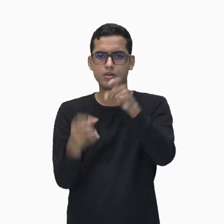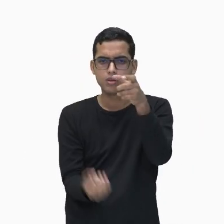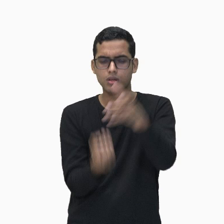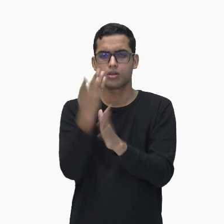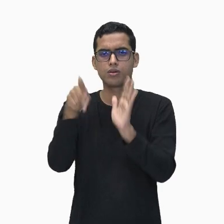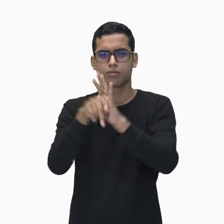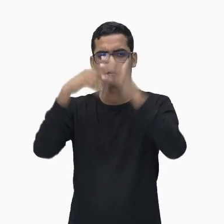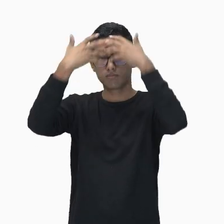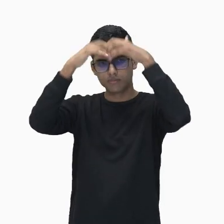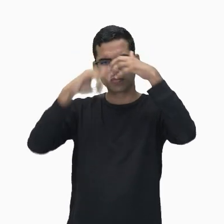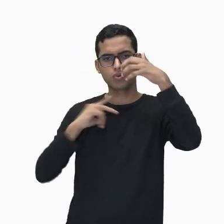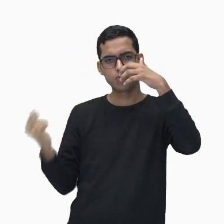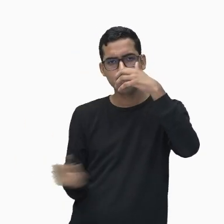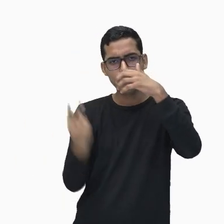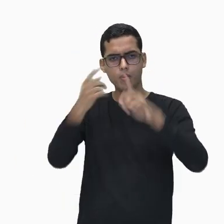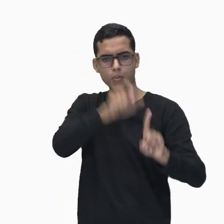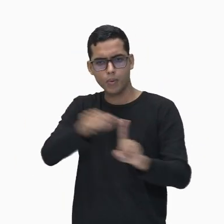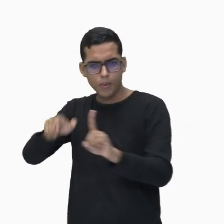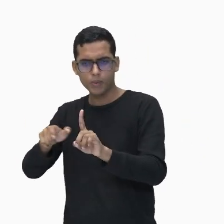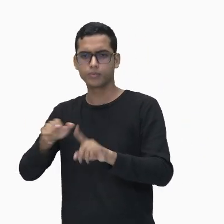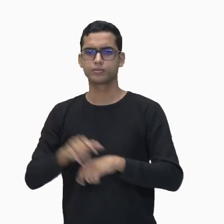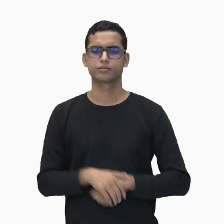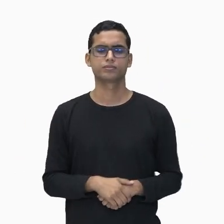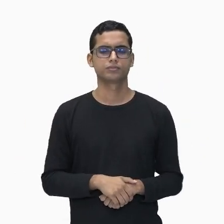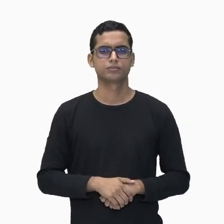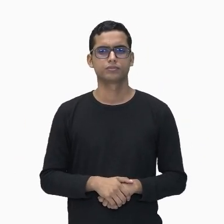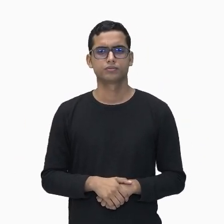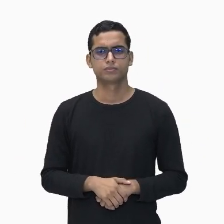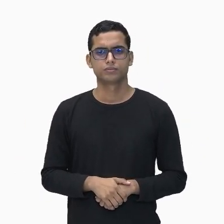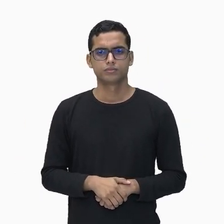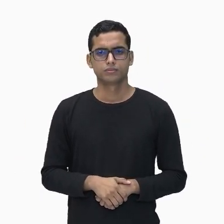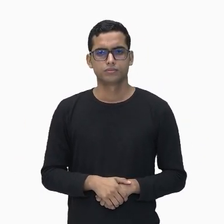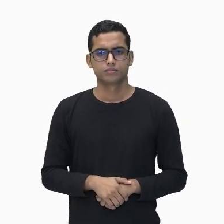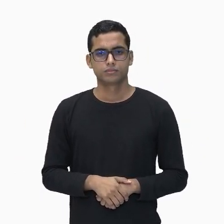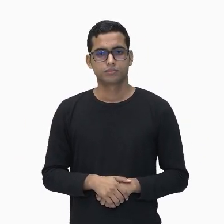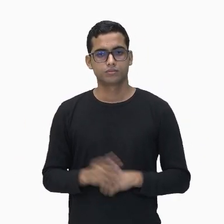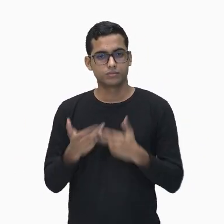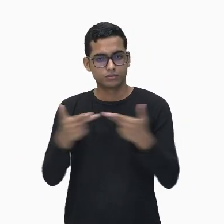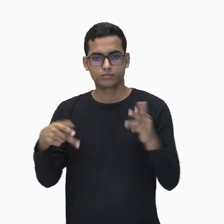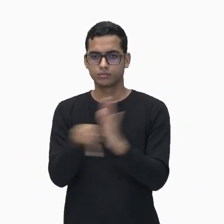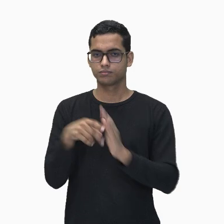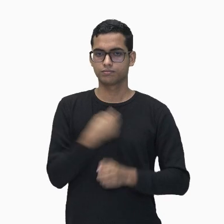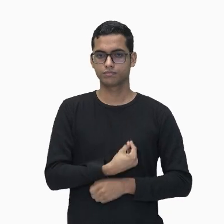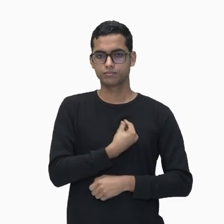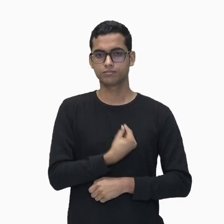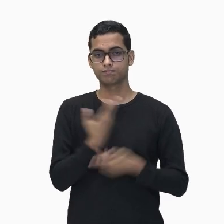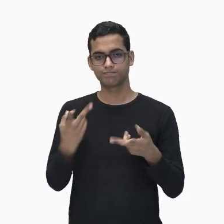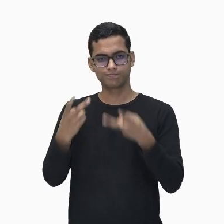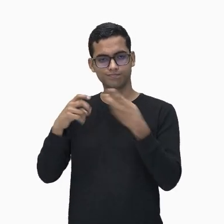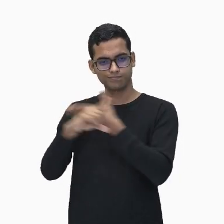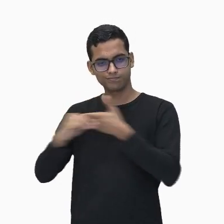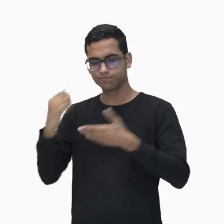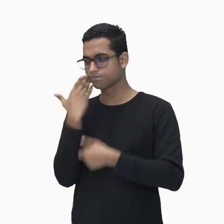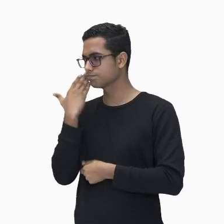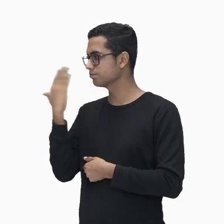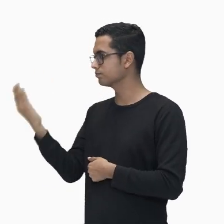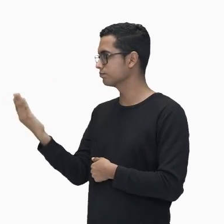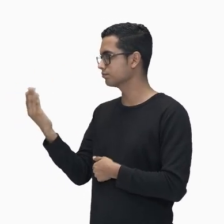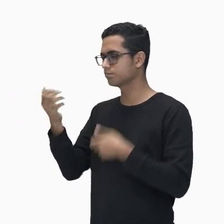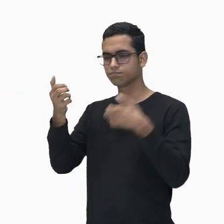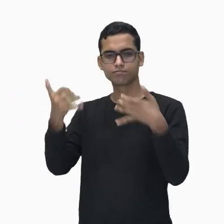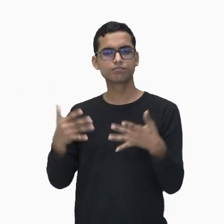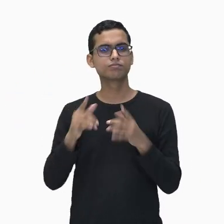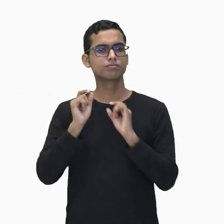os juízos de valor sobre as outras figuras. Então vejam que, no caso de Lídia Jorge,